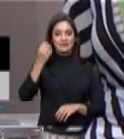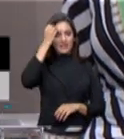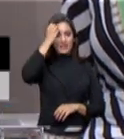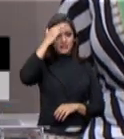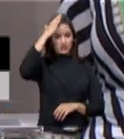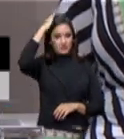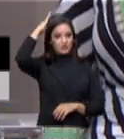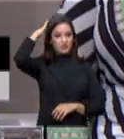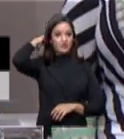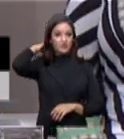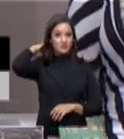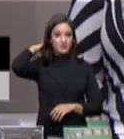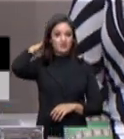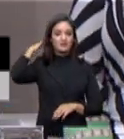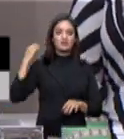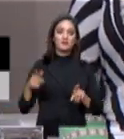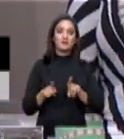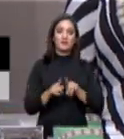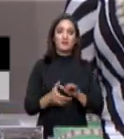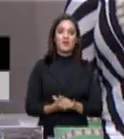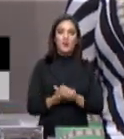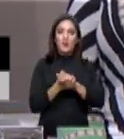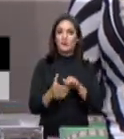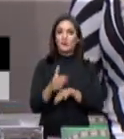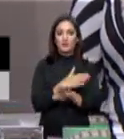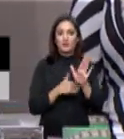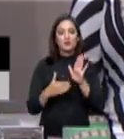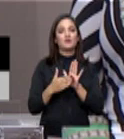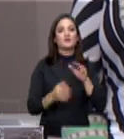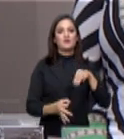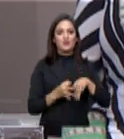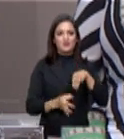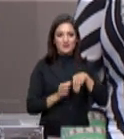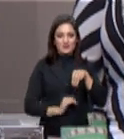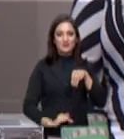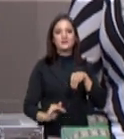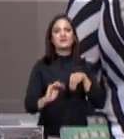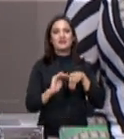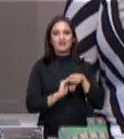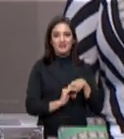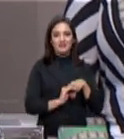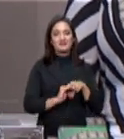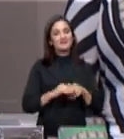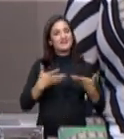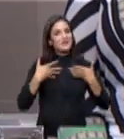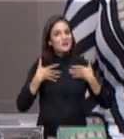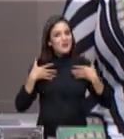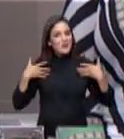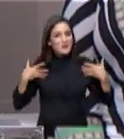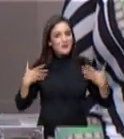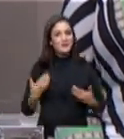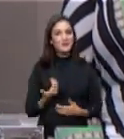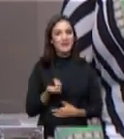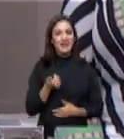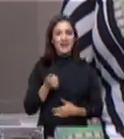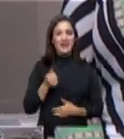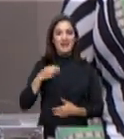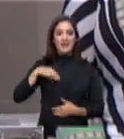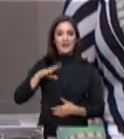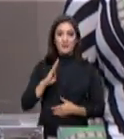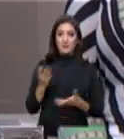presidente dessa corte, em nome de quem cumprimento todos os ministros, meus chefes. Com muito orgulho que a MB hoje